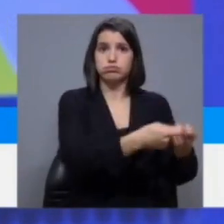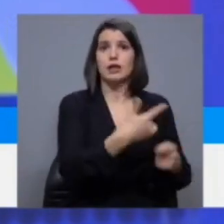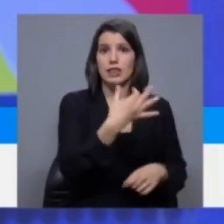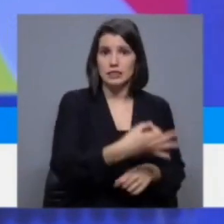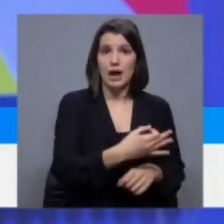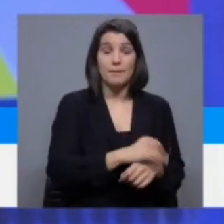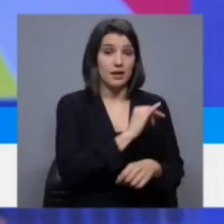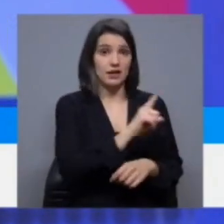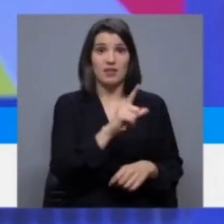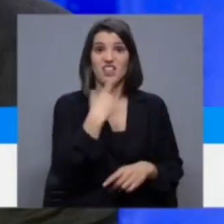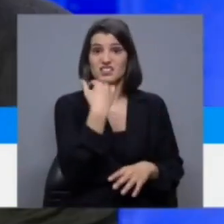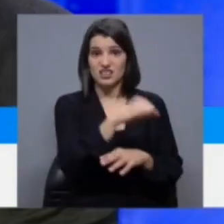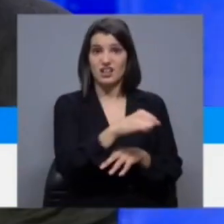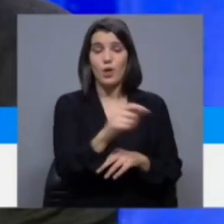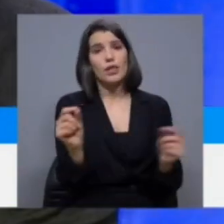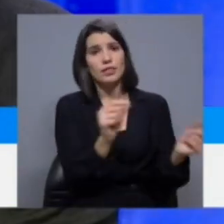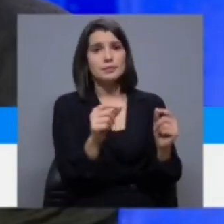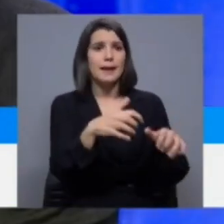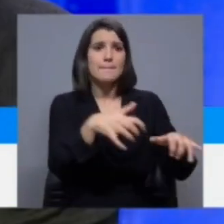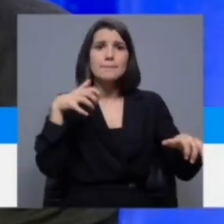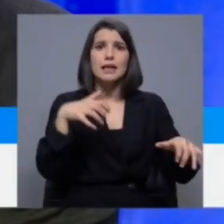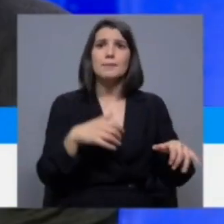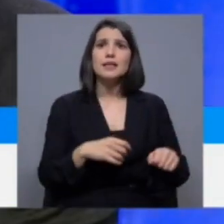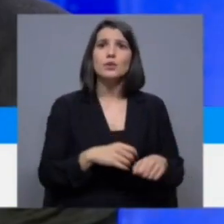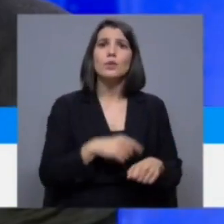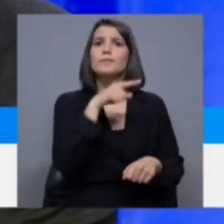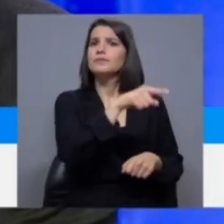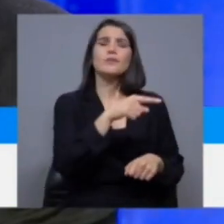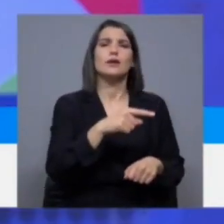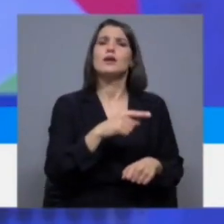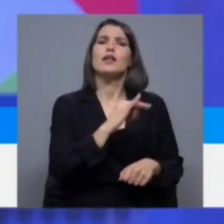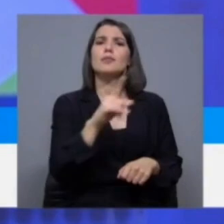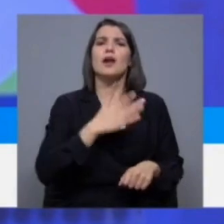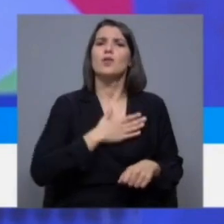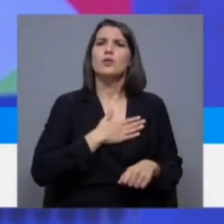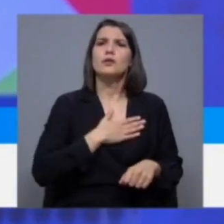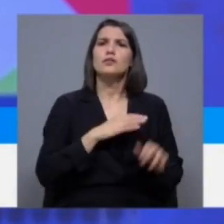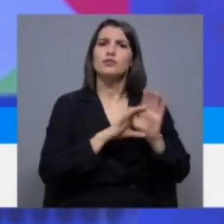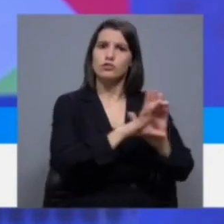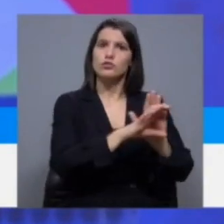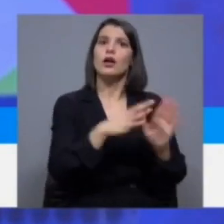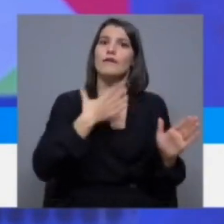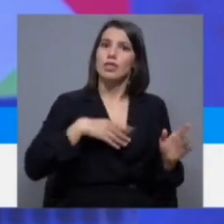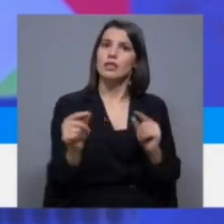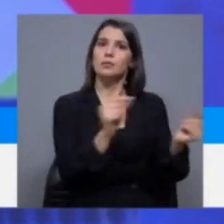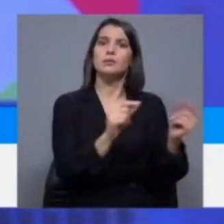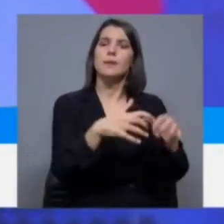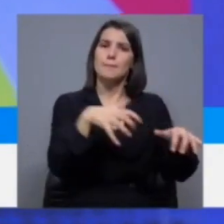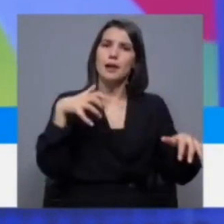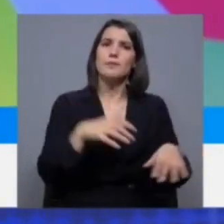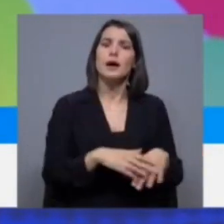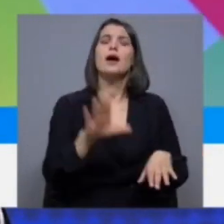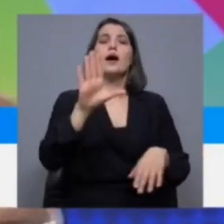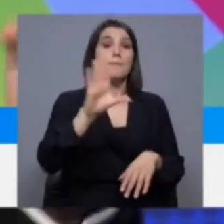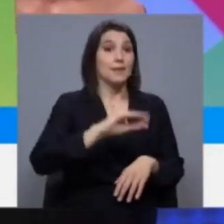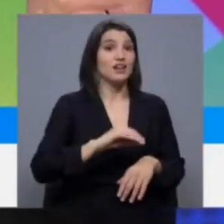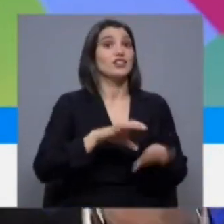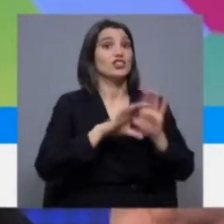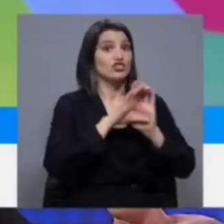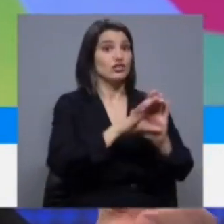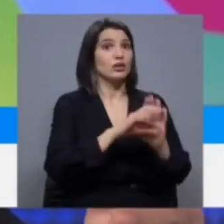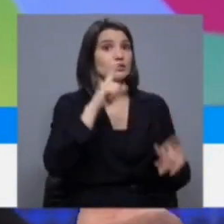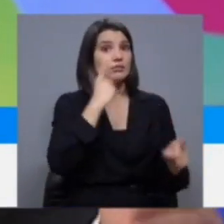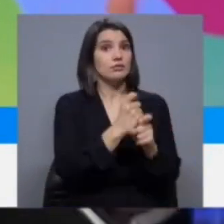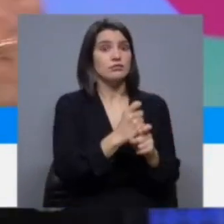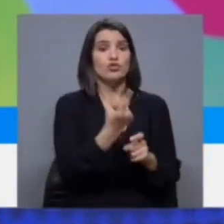tá as coisa que a gente viu lá recusou era discutida no Parlamento em Sobral não quis que no Parlamento que foi chega que estudo no Parlamento mais um cheiro